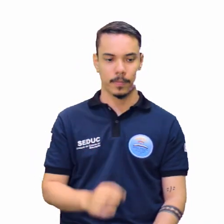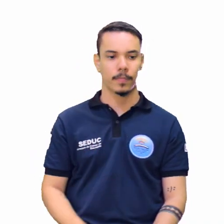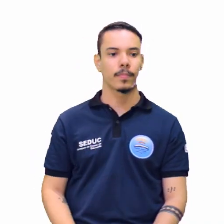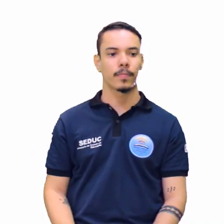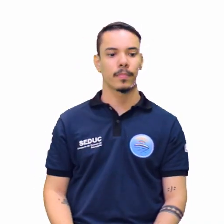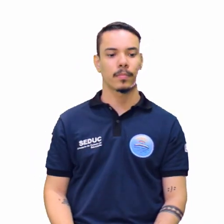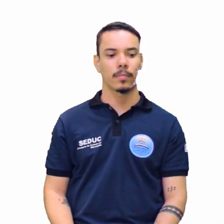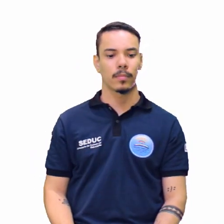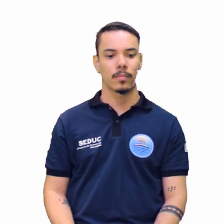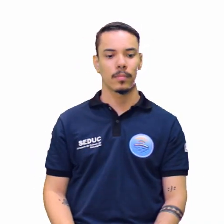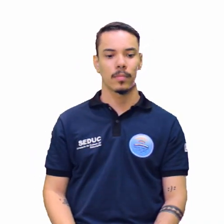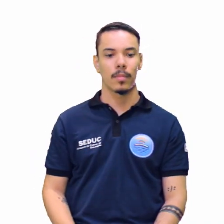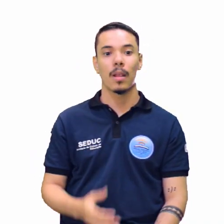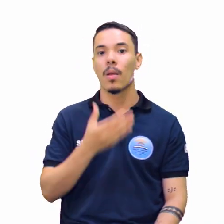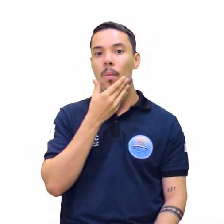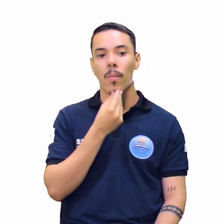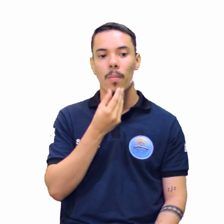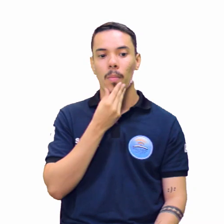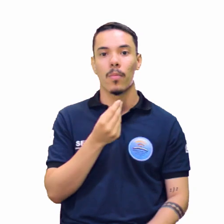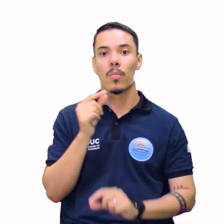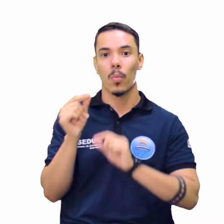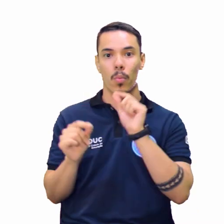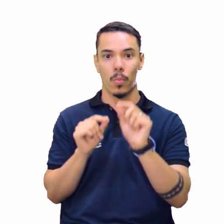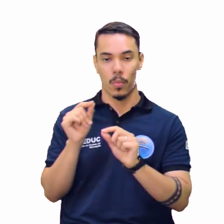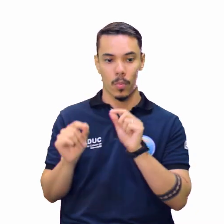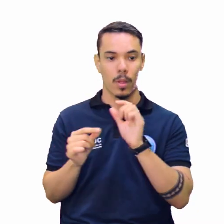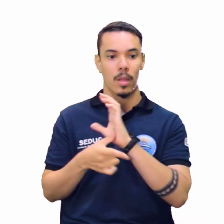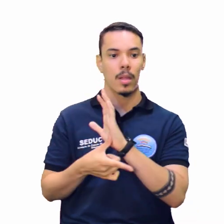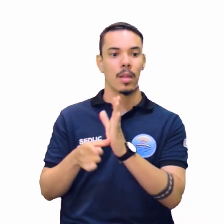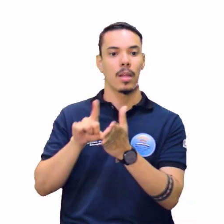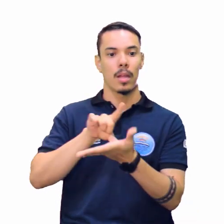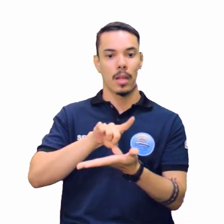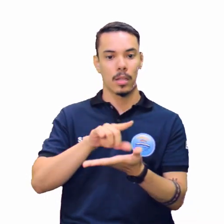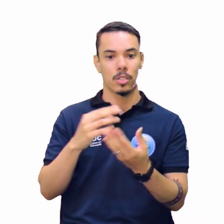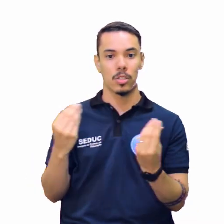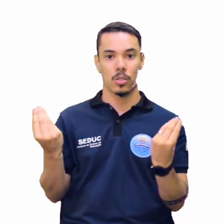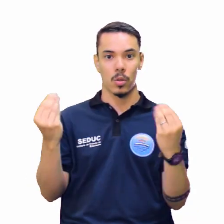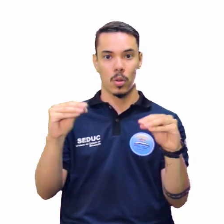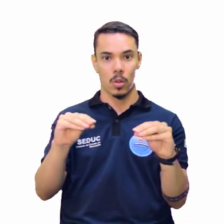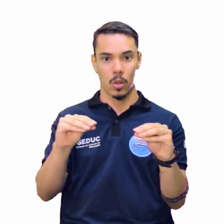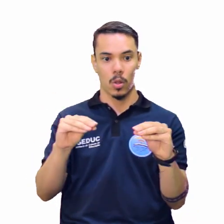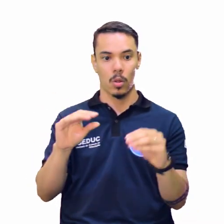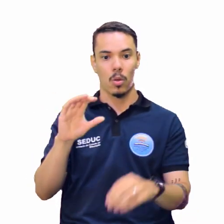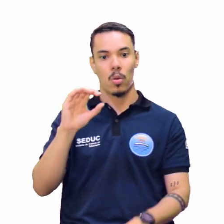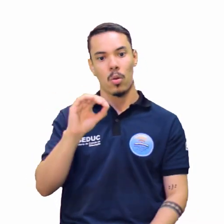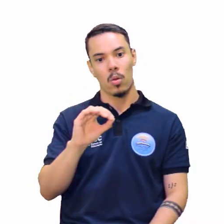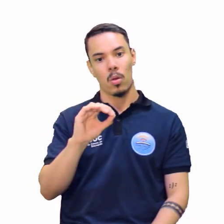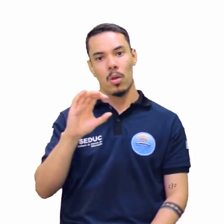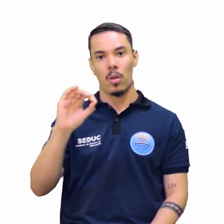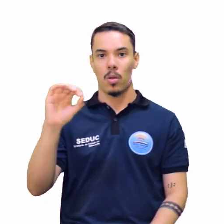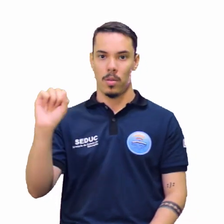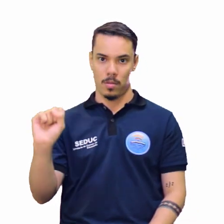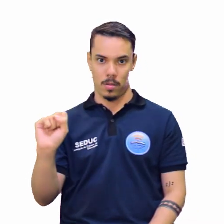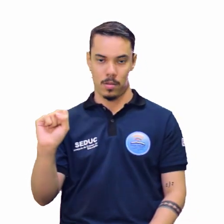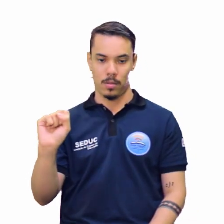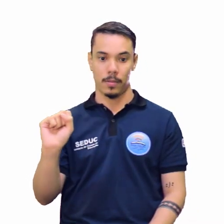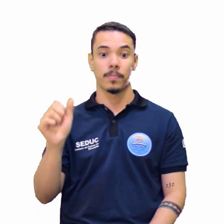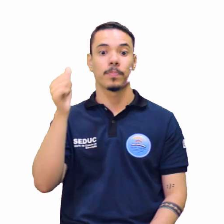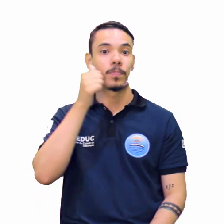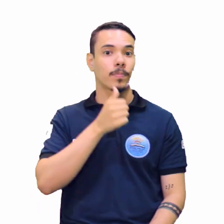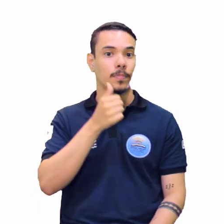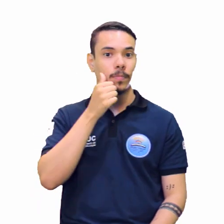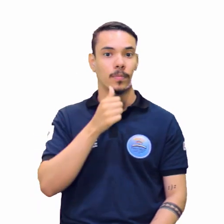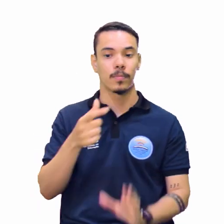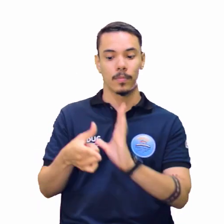são masculinos os substantivos aqui antepomos os artigos o os e